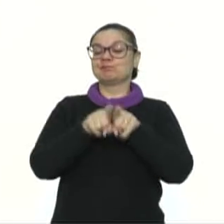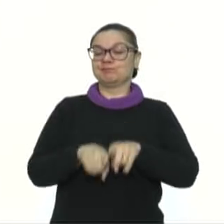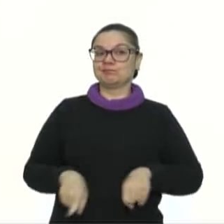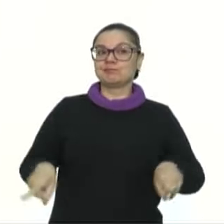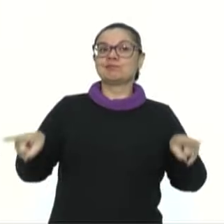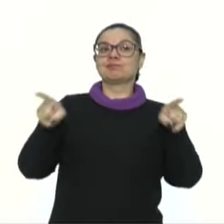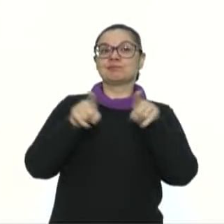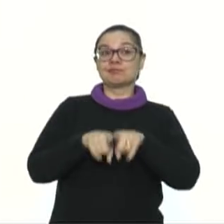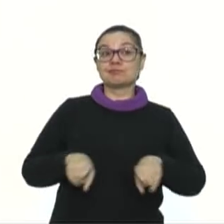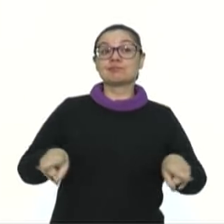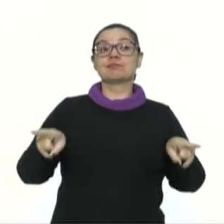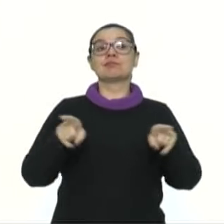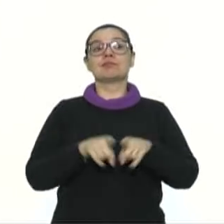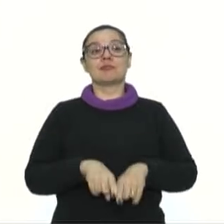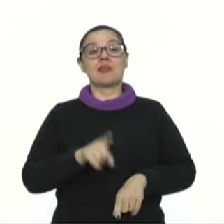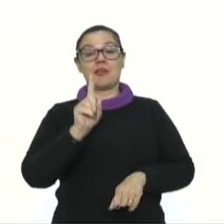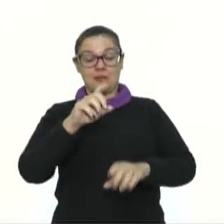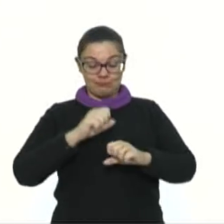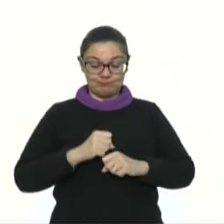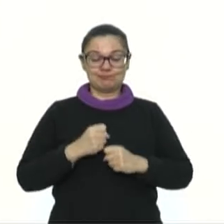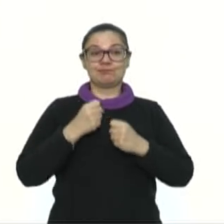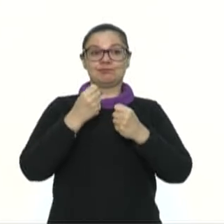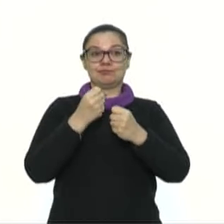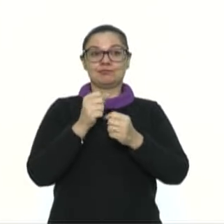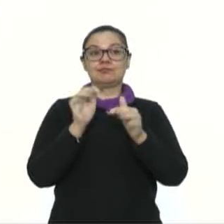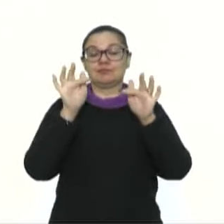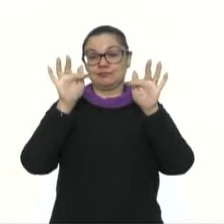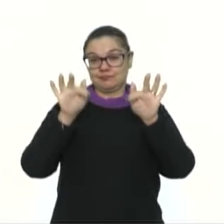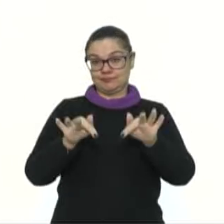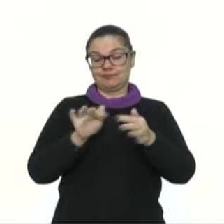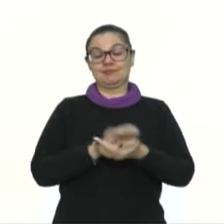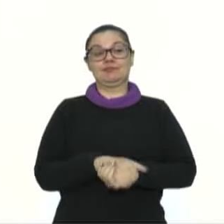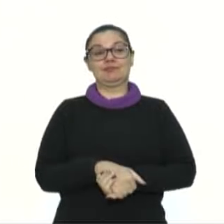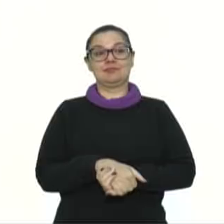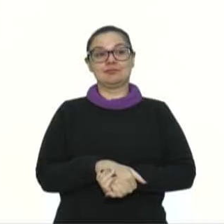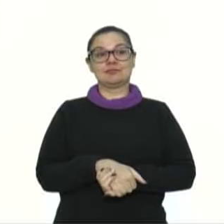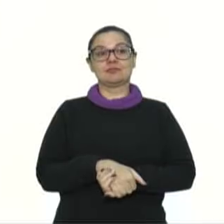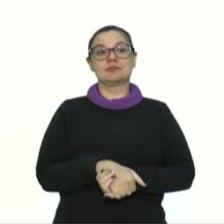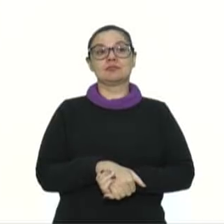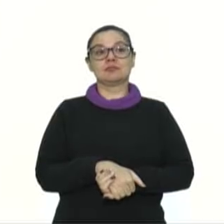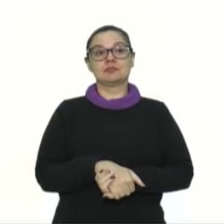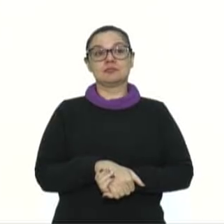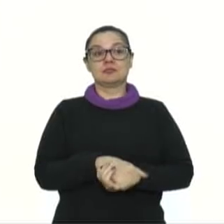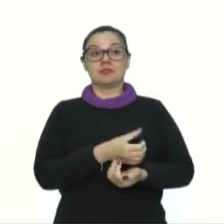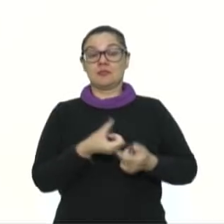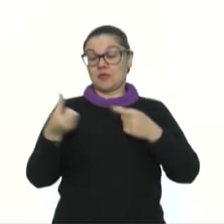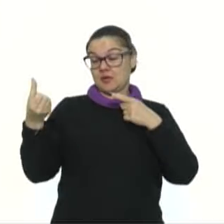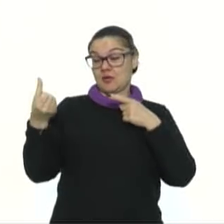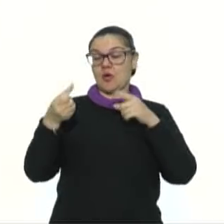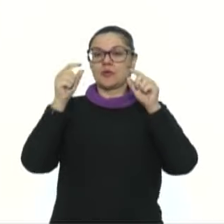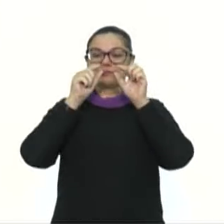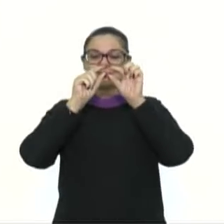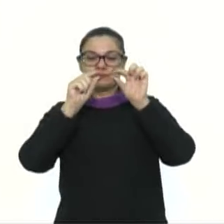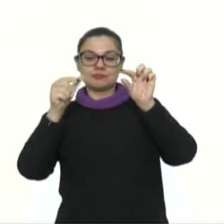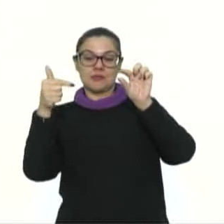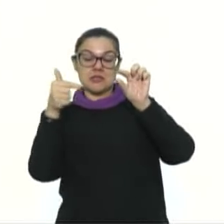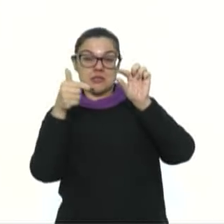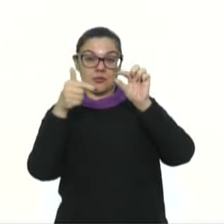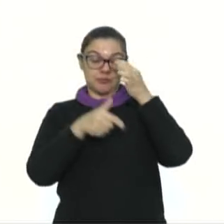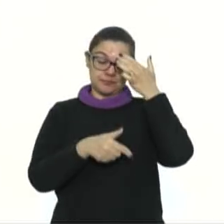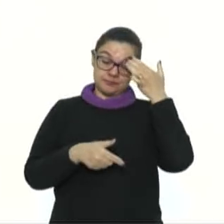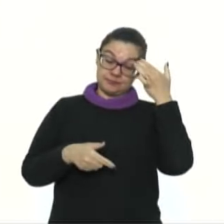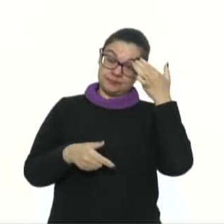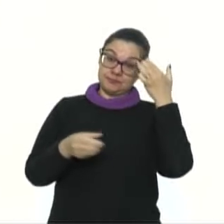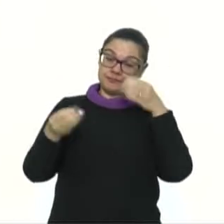ou repetitivo e reforçador. Fecha aspas, finaliza. Subtópico, subtítulo dentro